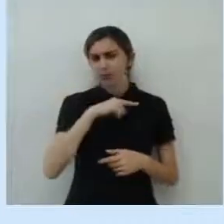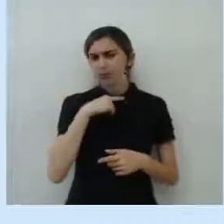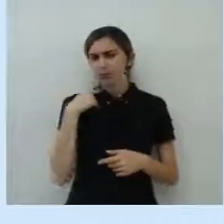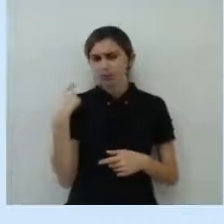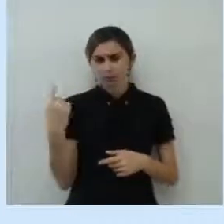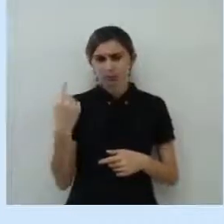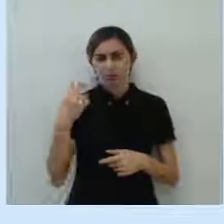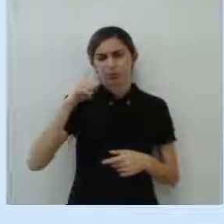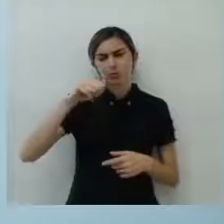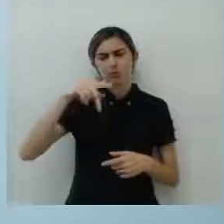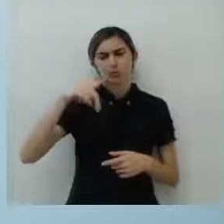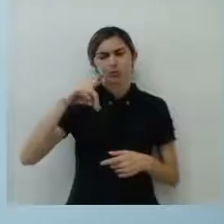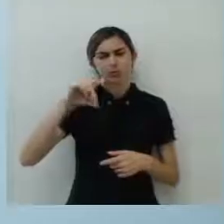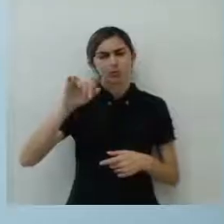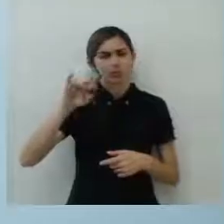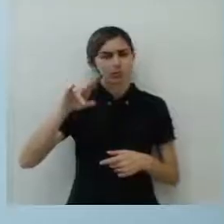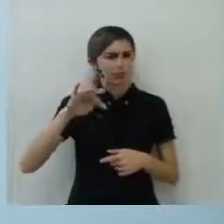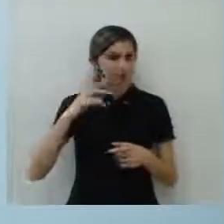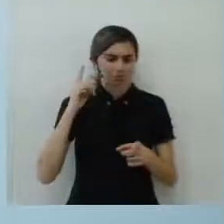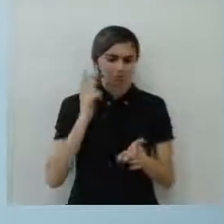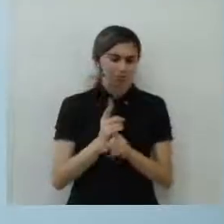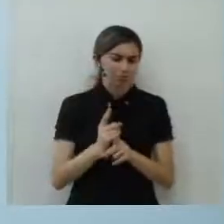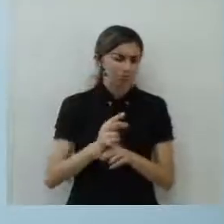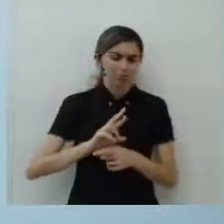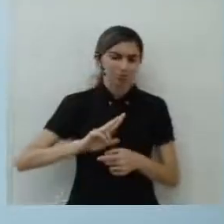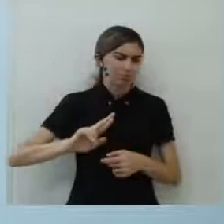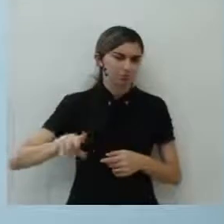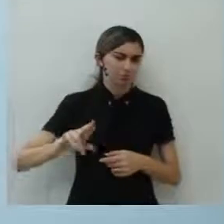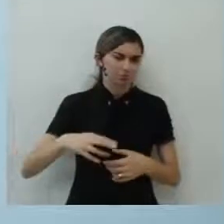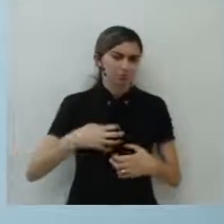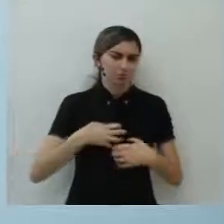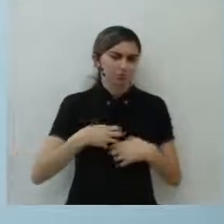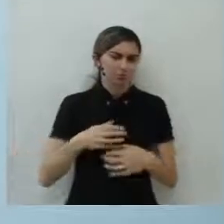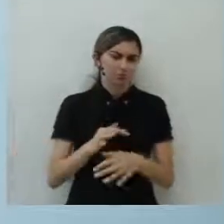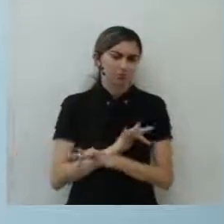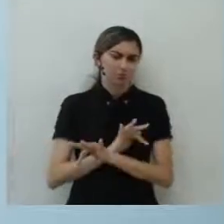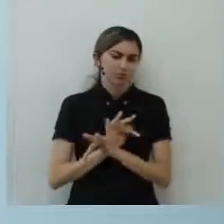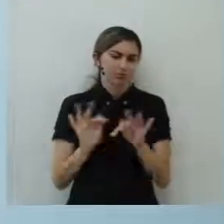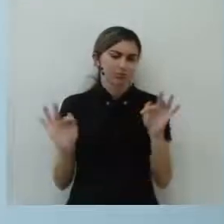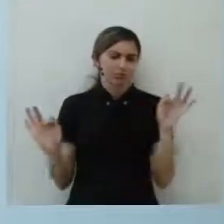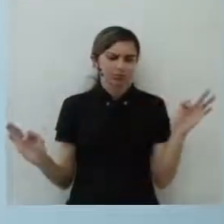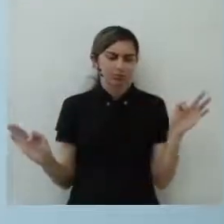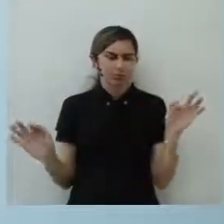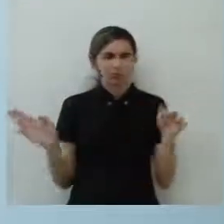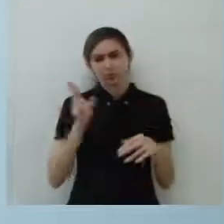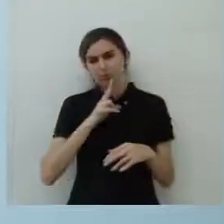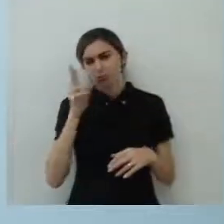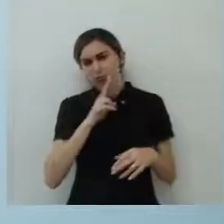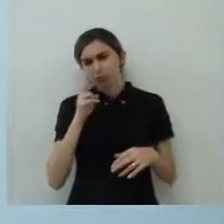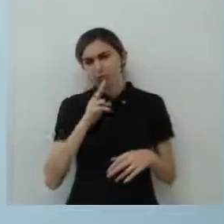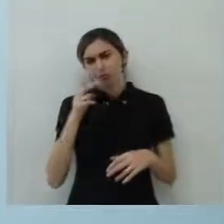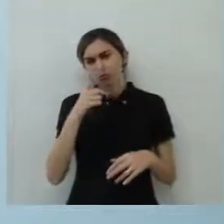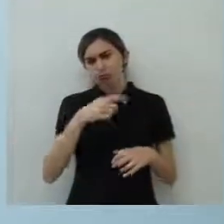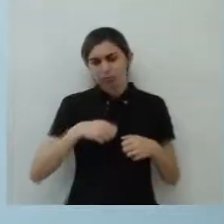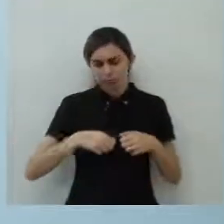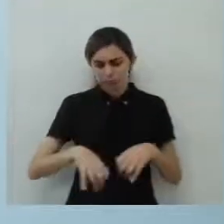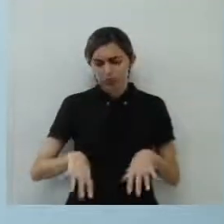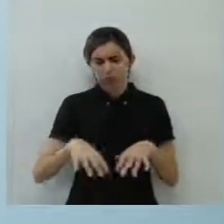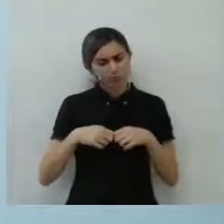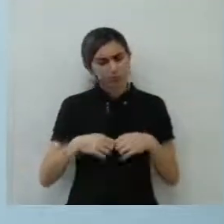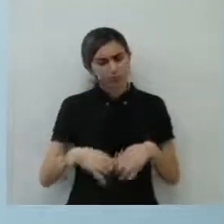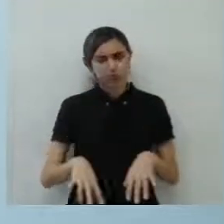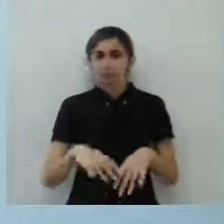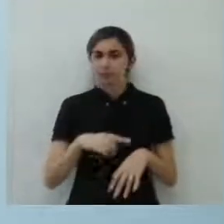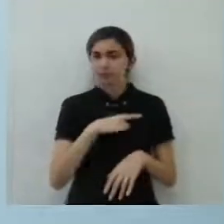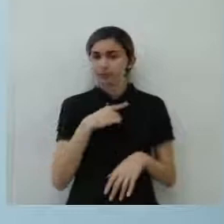de apendicite, não era detectado, quando a pessoa sentia uma dor, era levada, era socorrida, tinha uma hemorragia, enfim, a pessoa